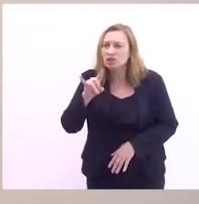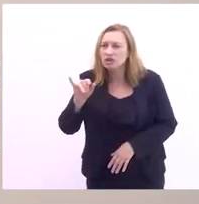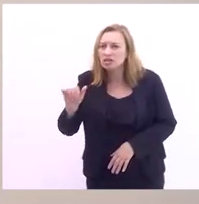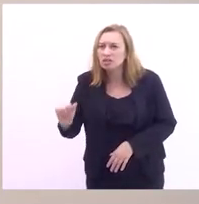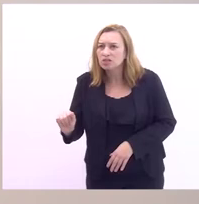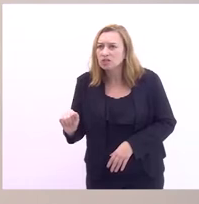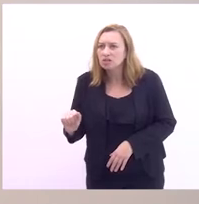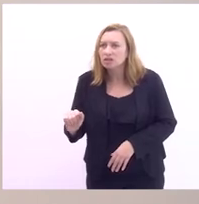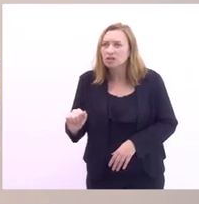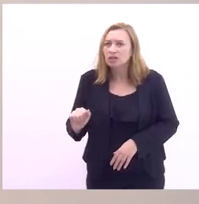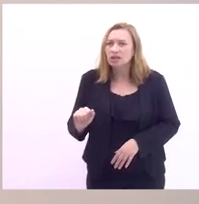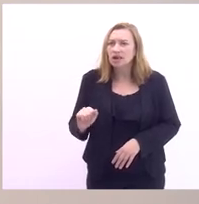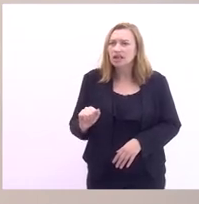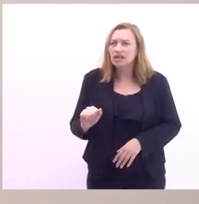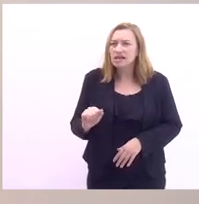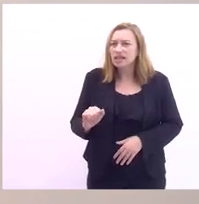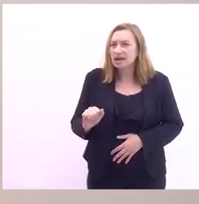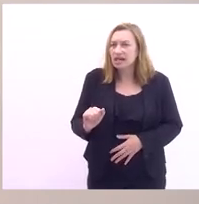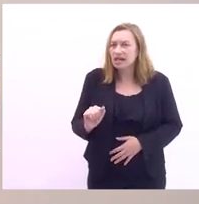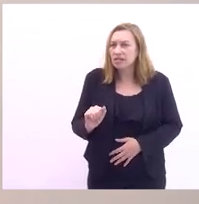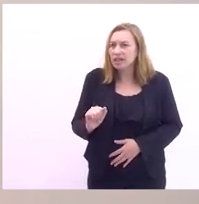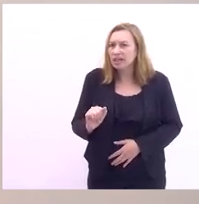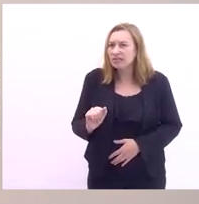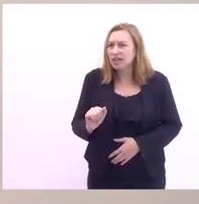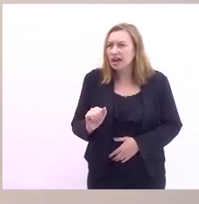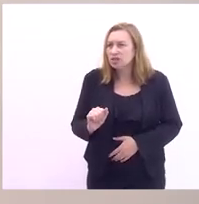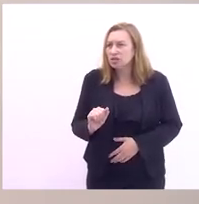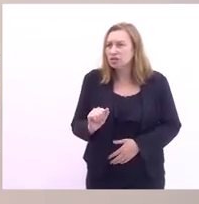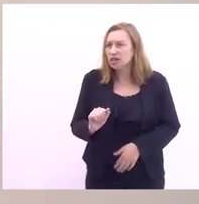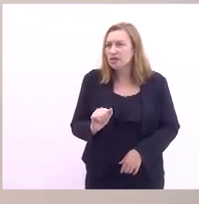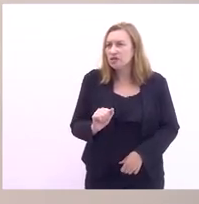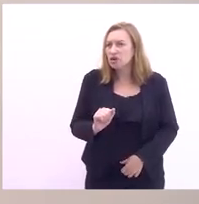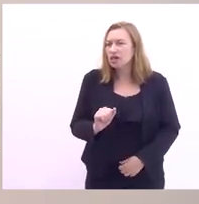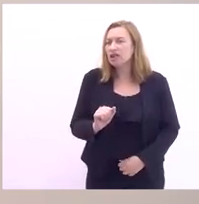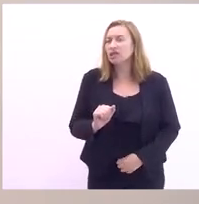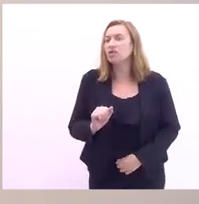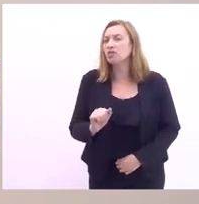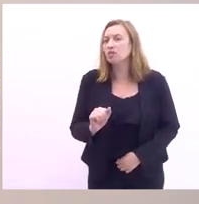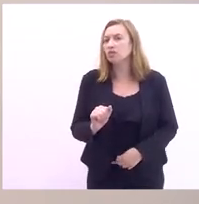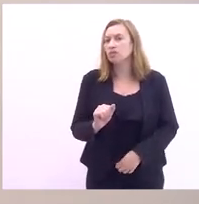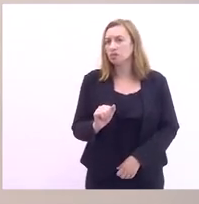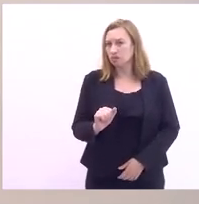bom dia especial ao presidente. Não está saindo, não. Espera aí.